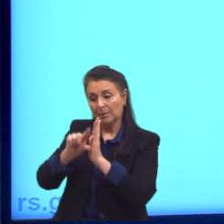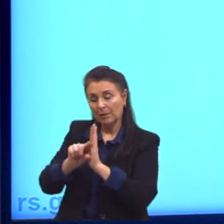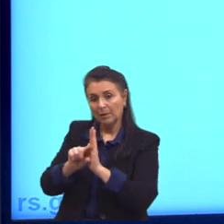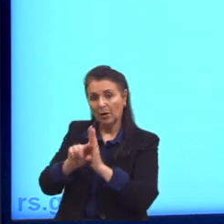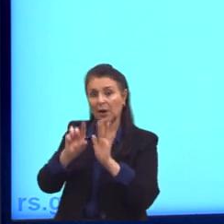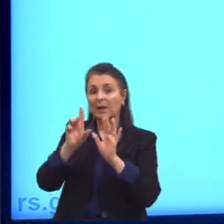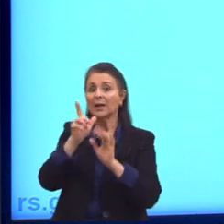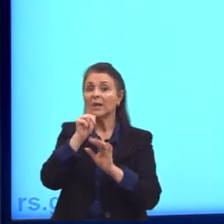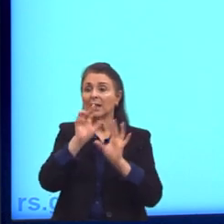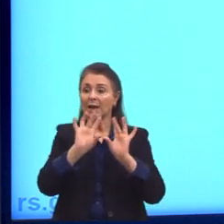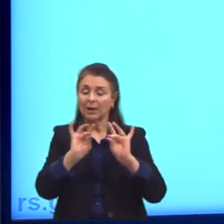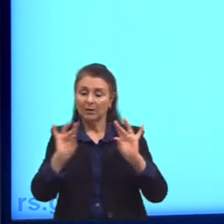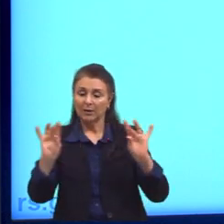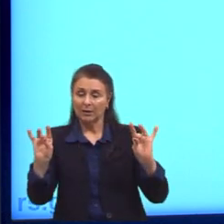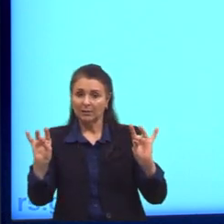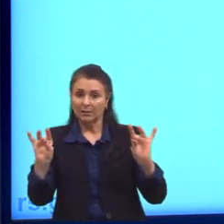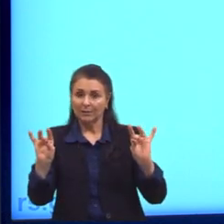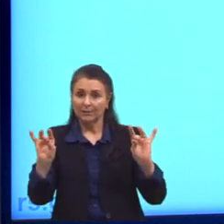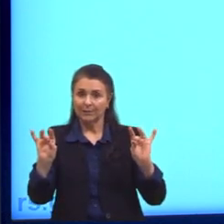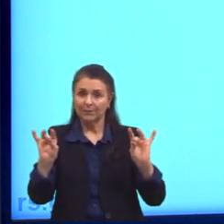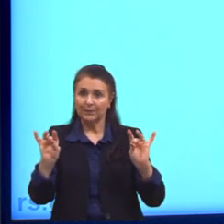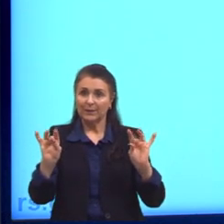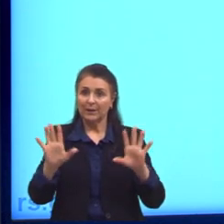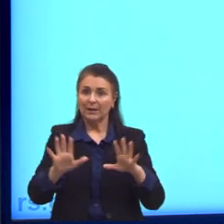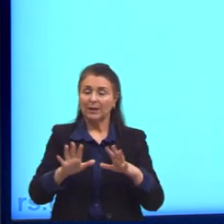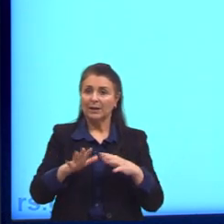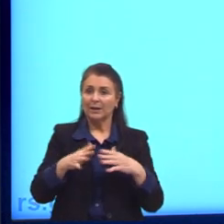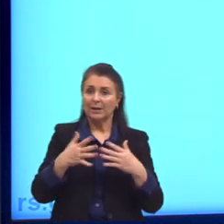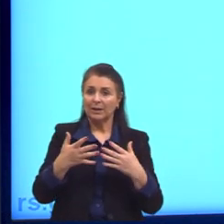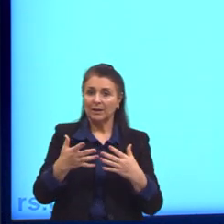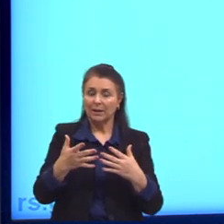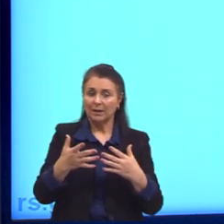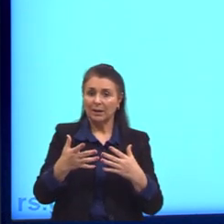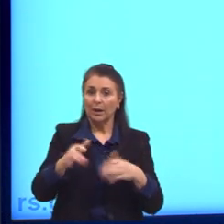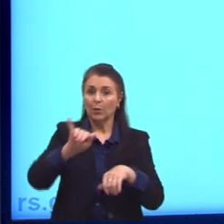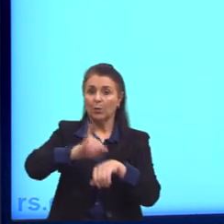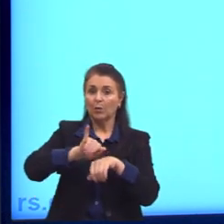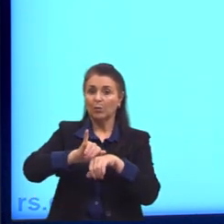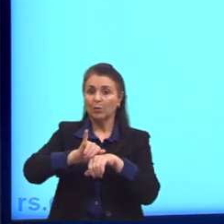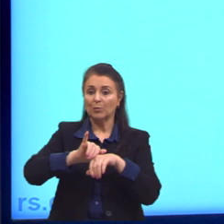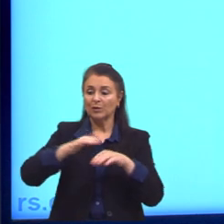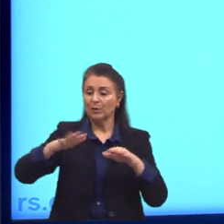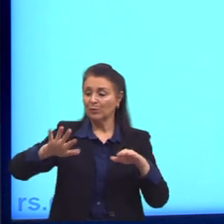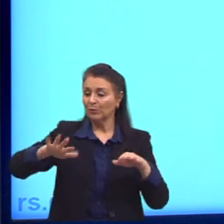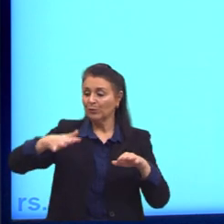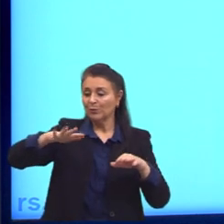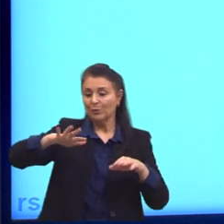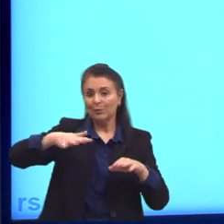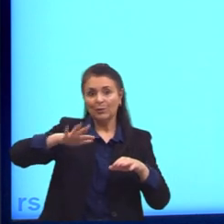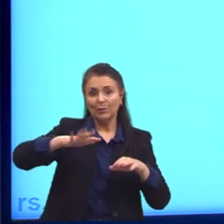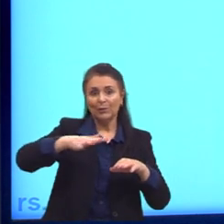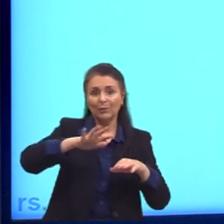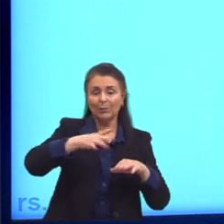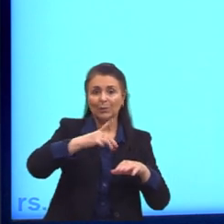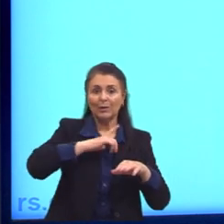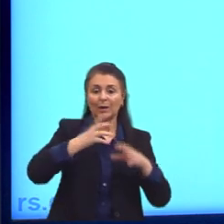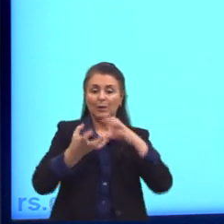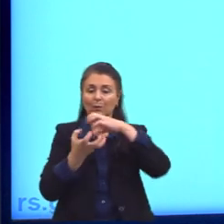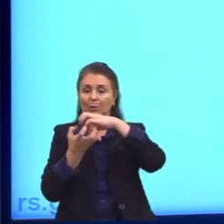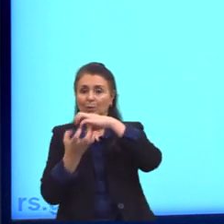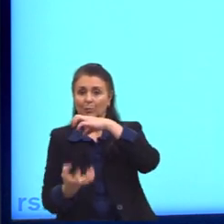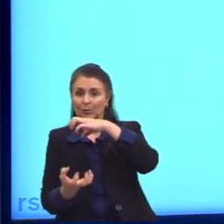que o líquido né na água Então nesse caso aqui onde objeto flutuante e a gente tem o